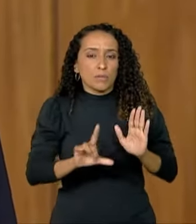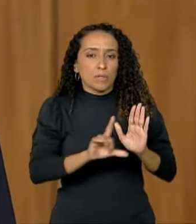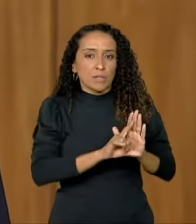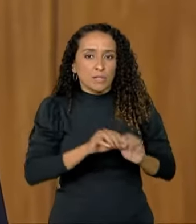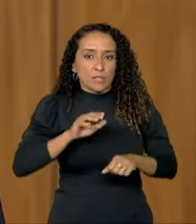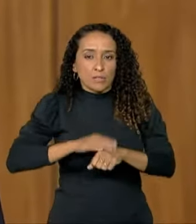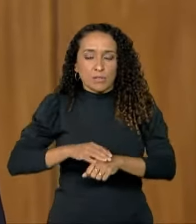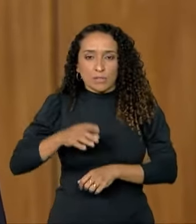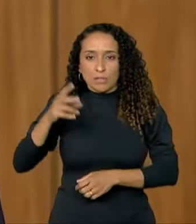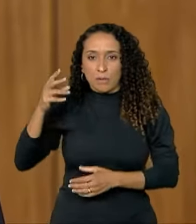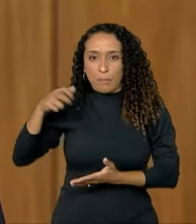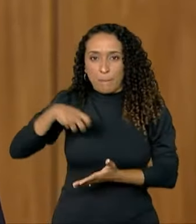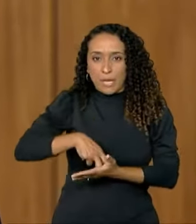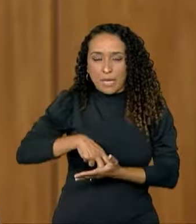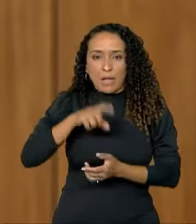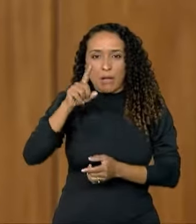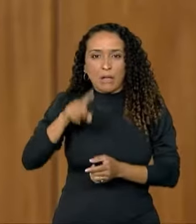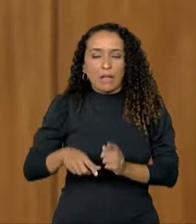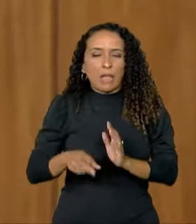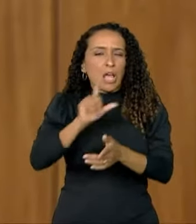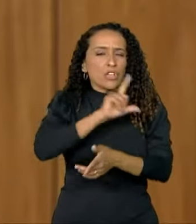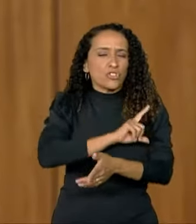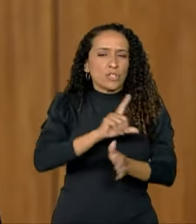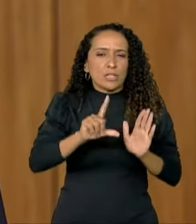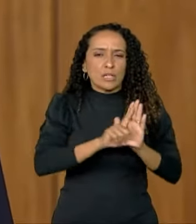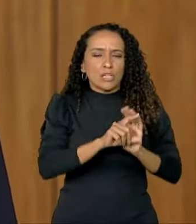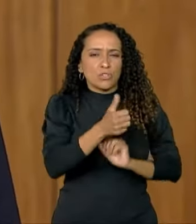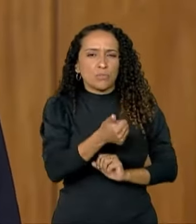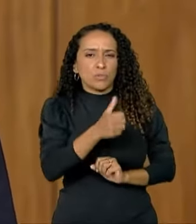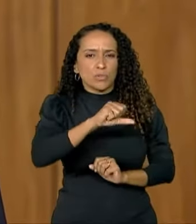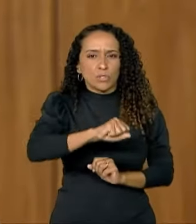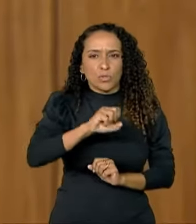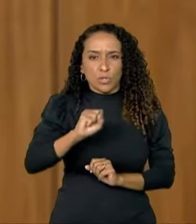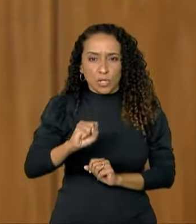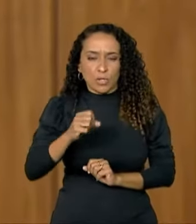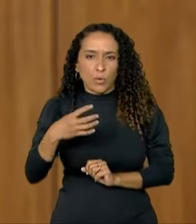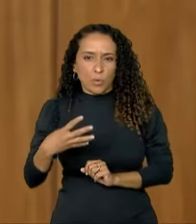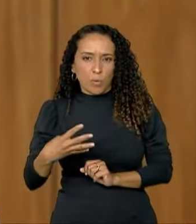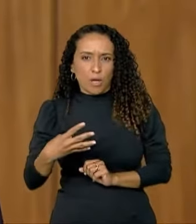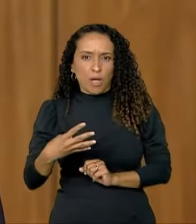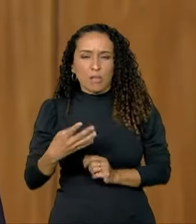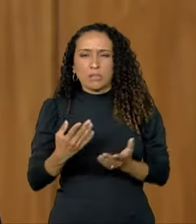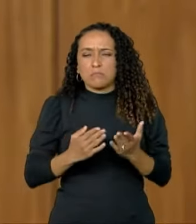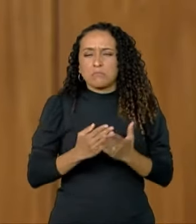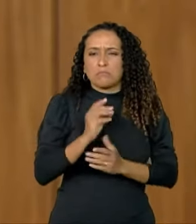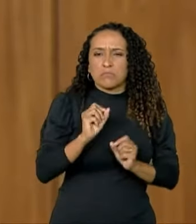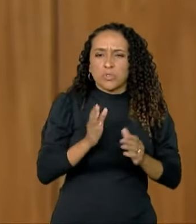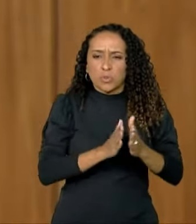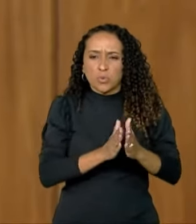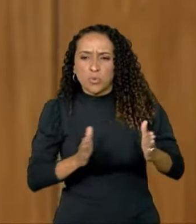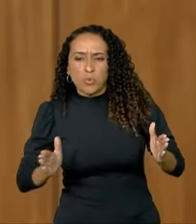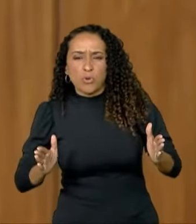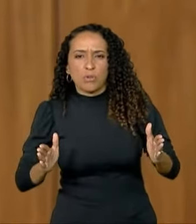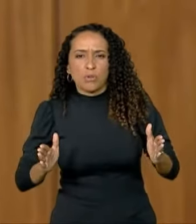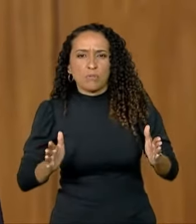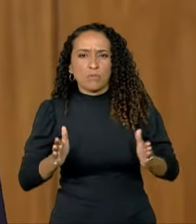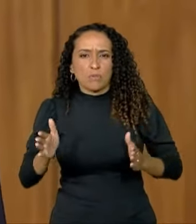Execução Penal, que é uma antiga lei de 1984, que foi promulgada ainda durante o